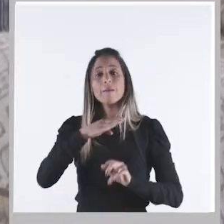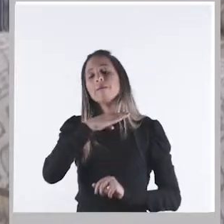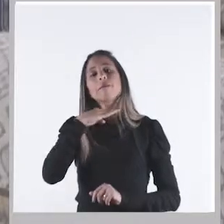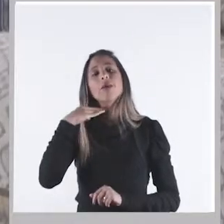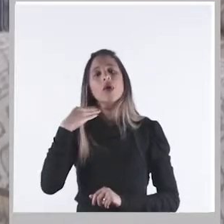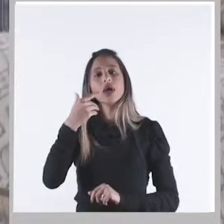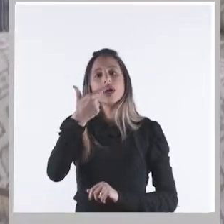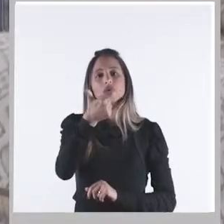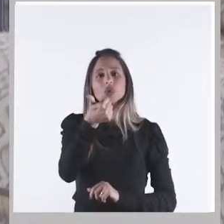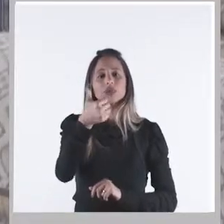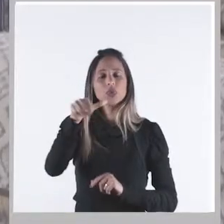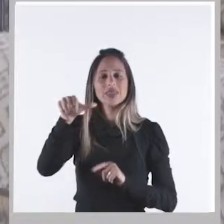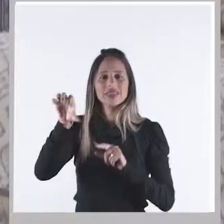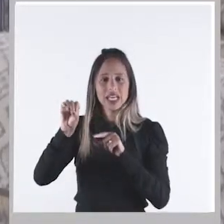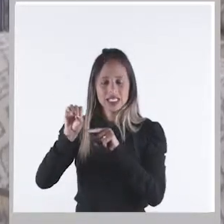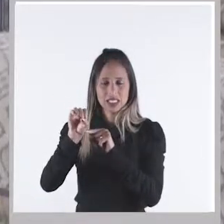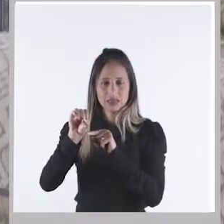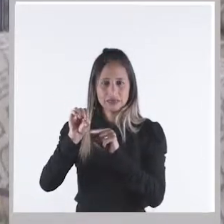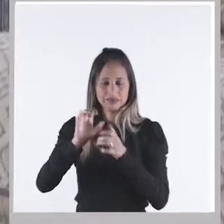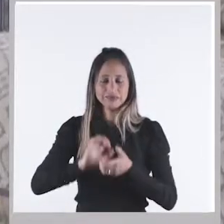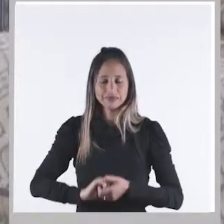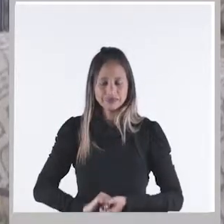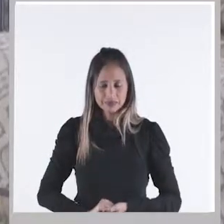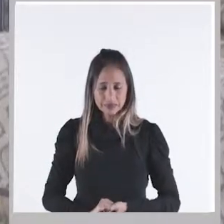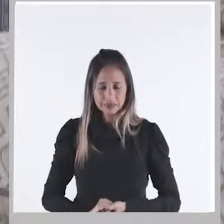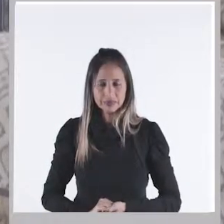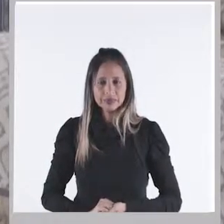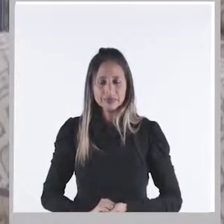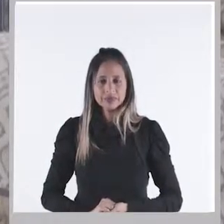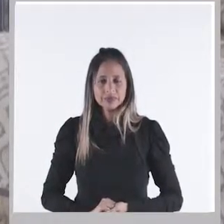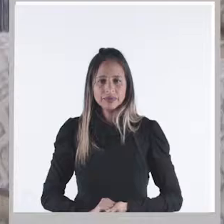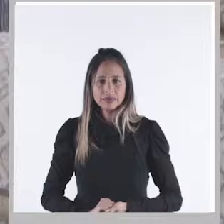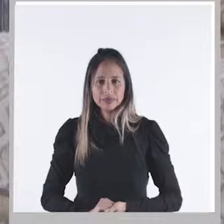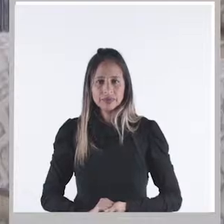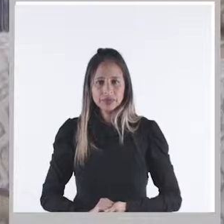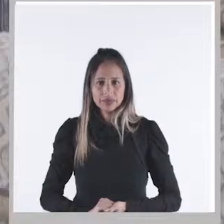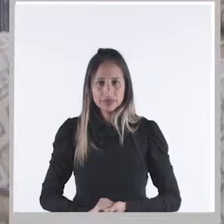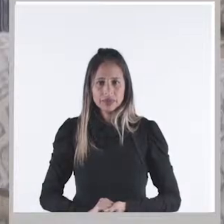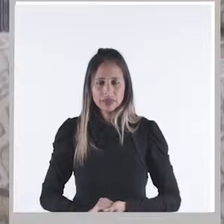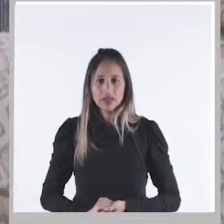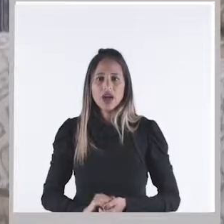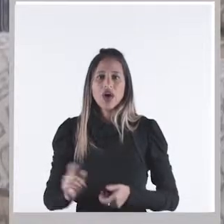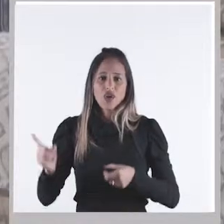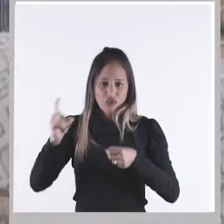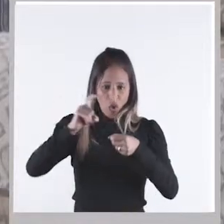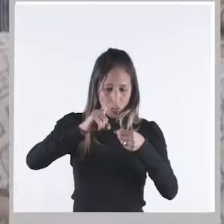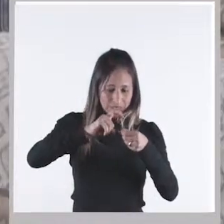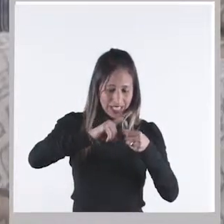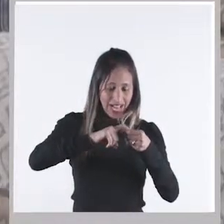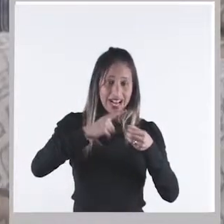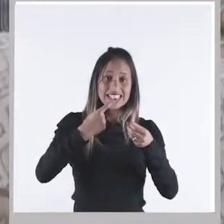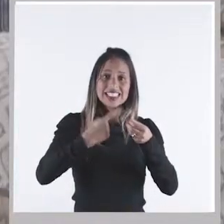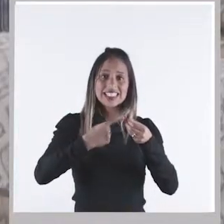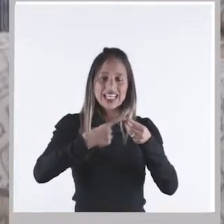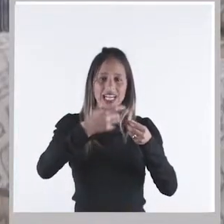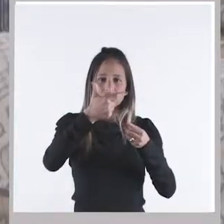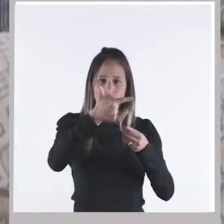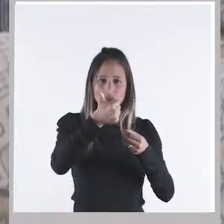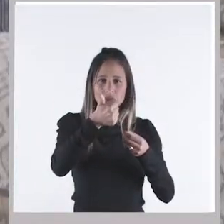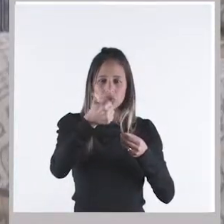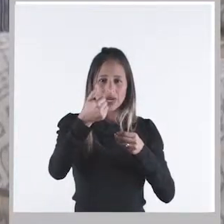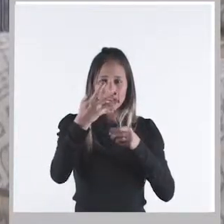em 2010, né? E nesse tempo, voltar a morar em Baldim, né, em 2014,